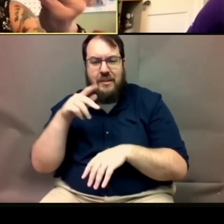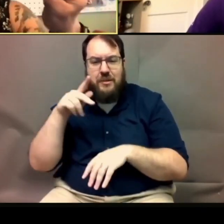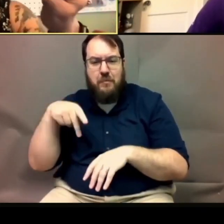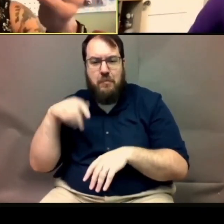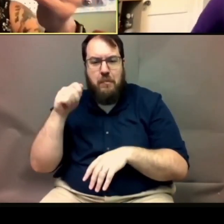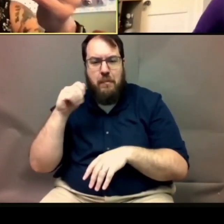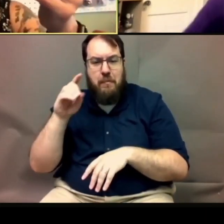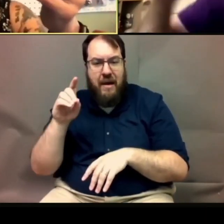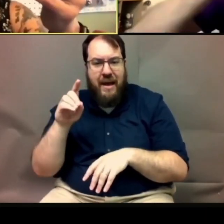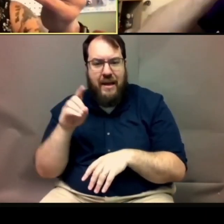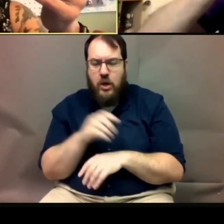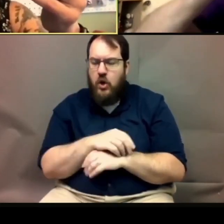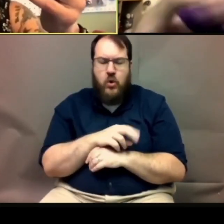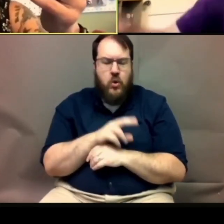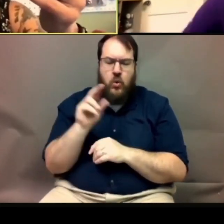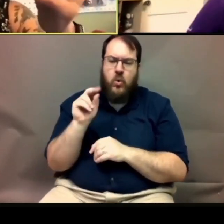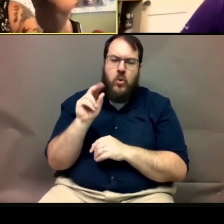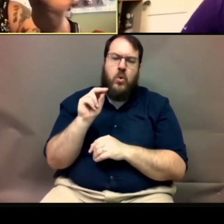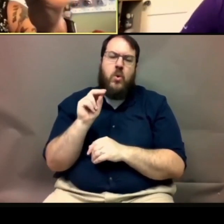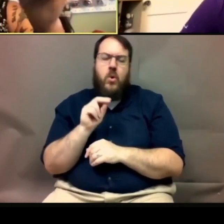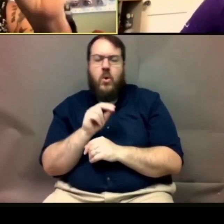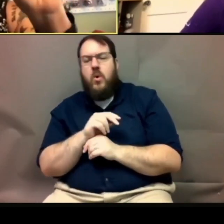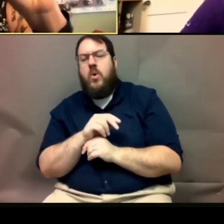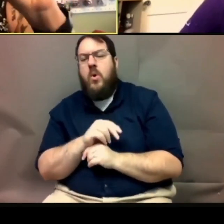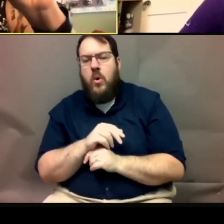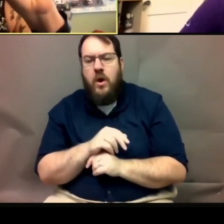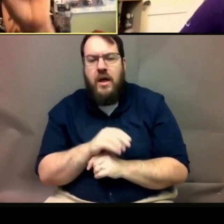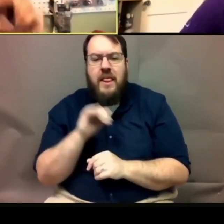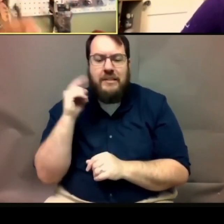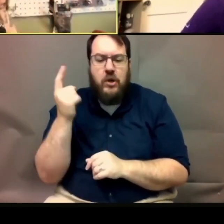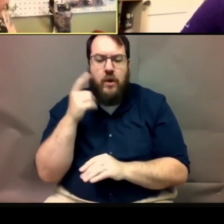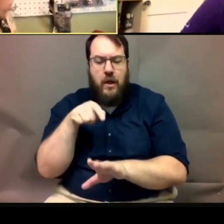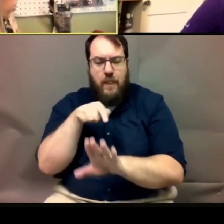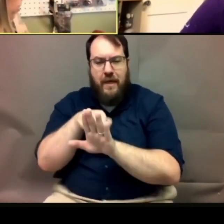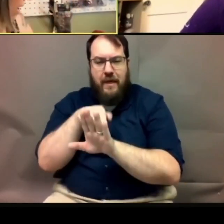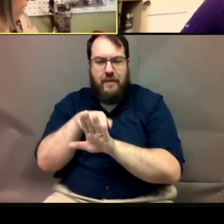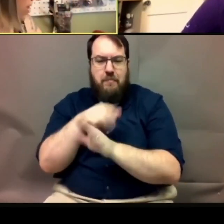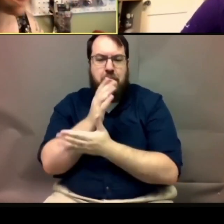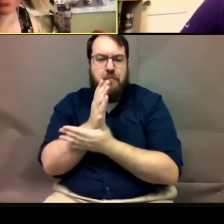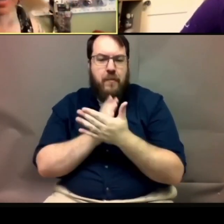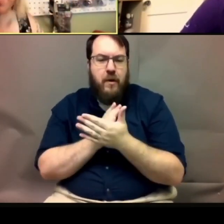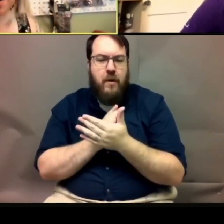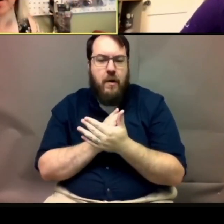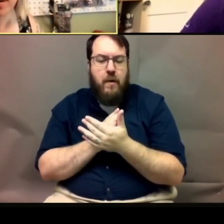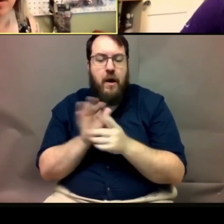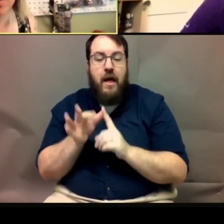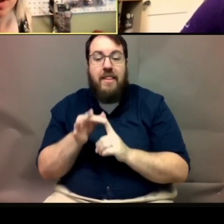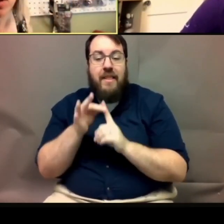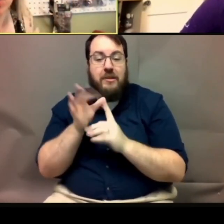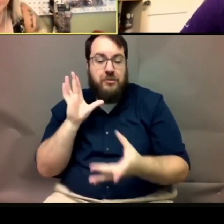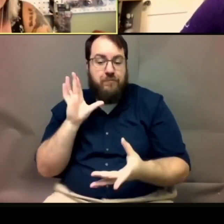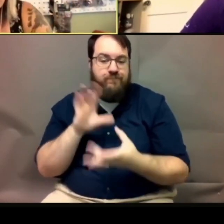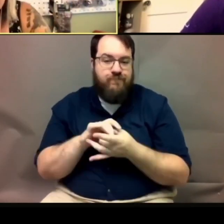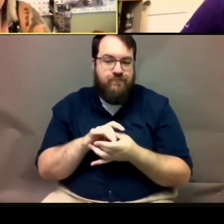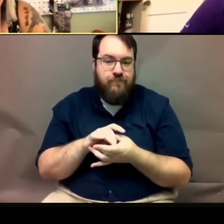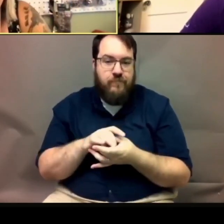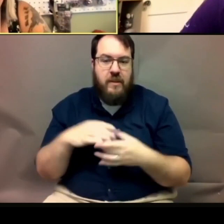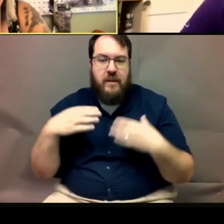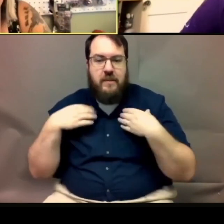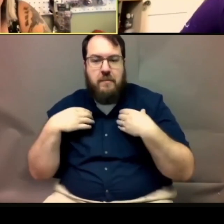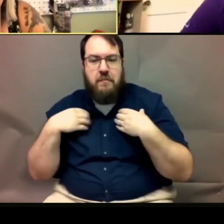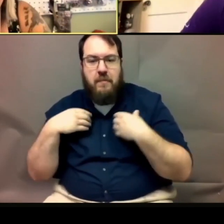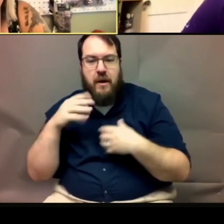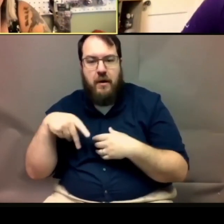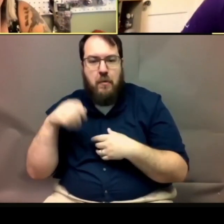então você também pode usar o controle como um touchpad na verdade você tem uma questão atrás